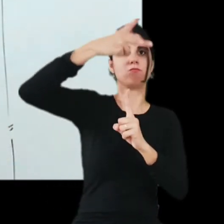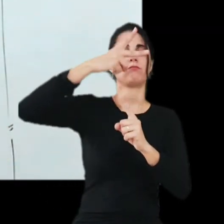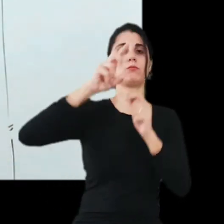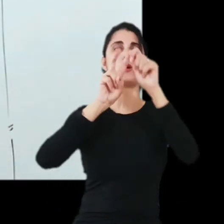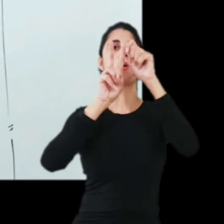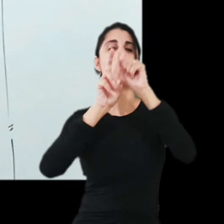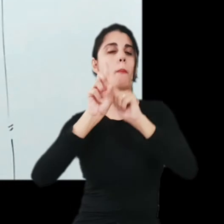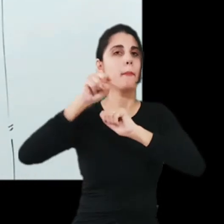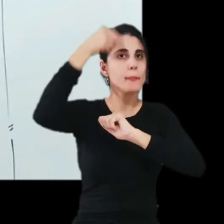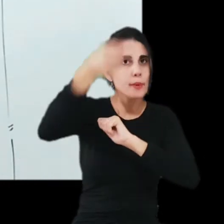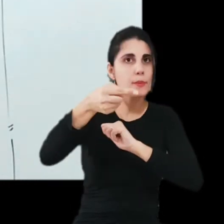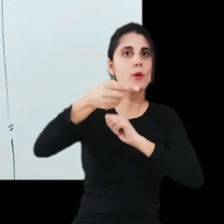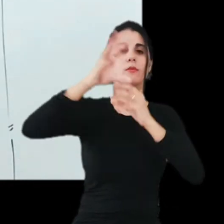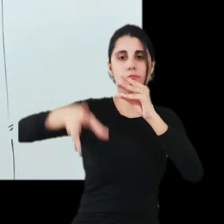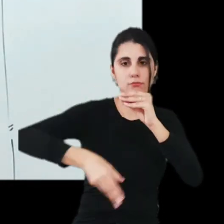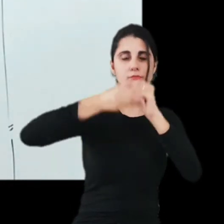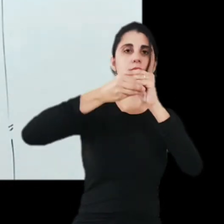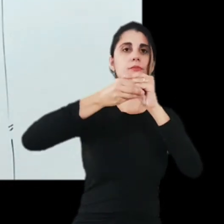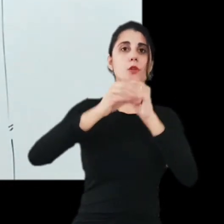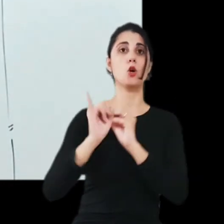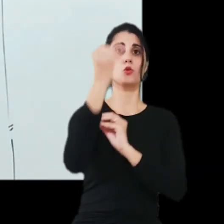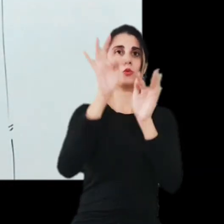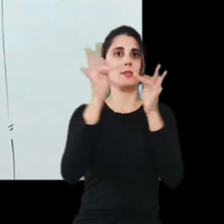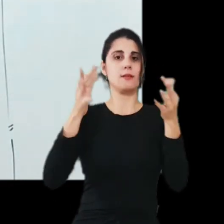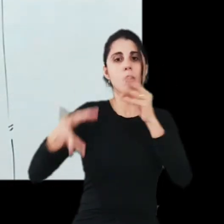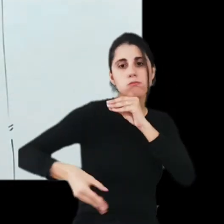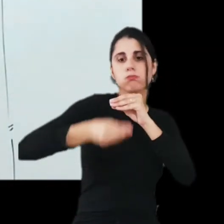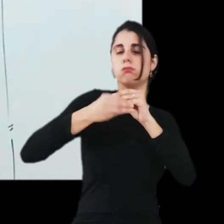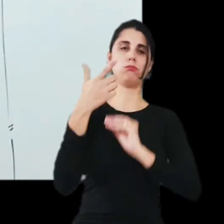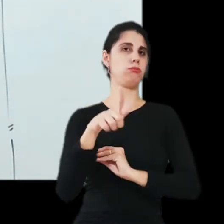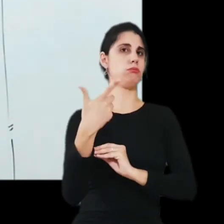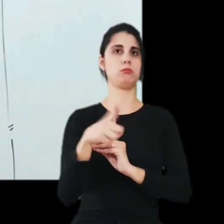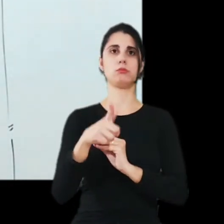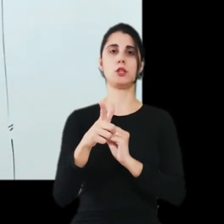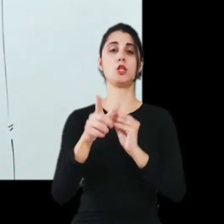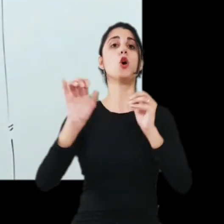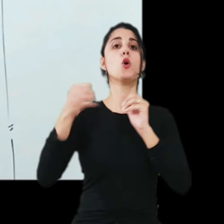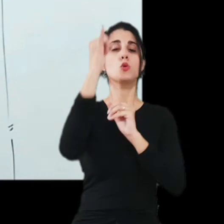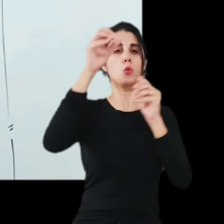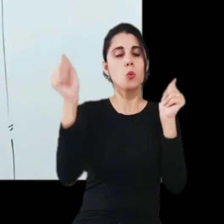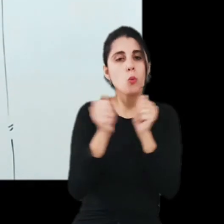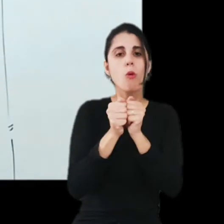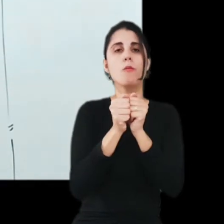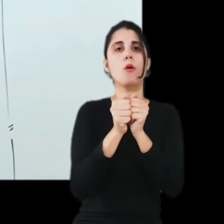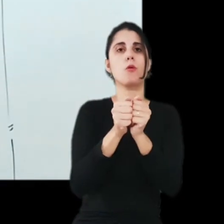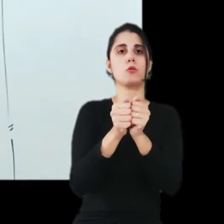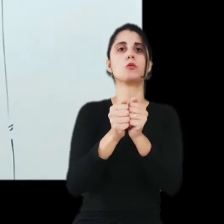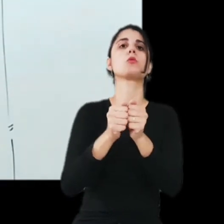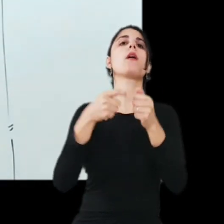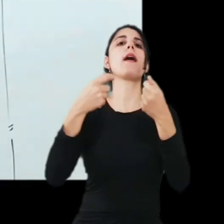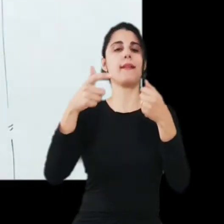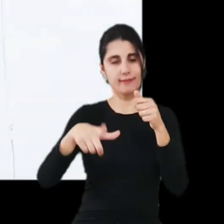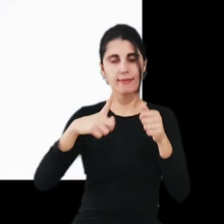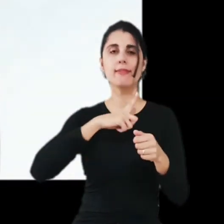período. Juro simples, o juro recebido não é incorporado ao capital. Juro composto, o juro recebido é incorporado